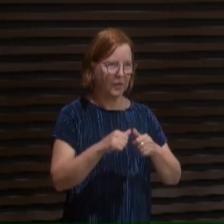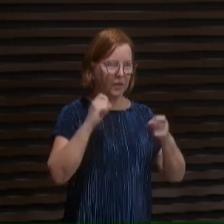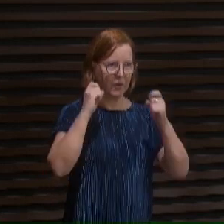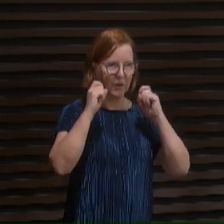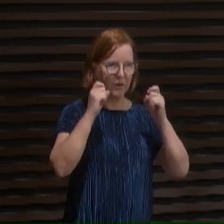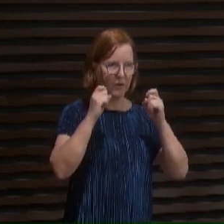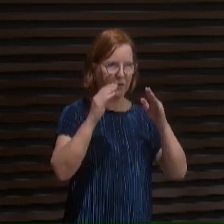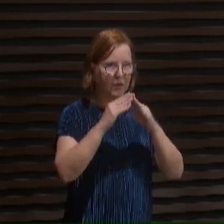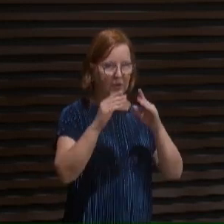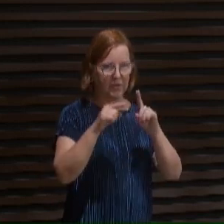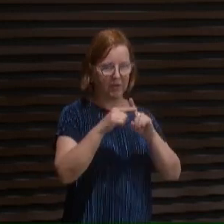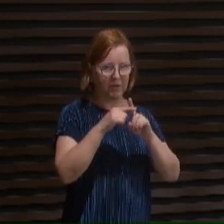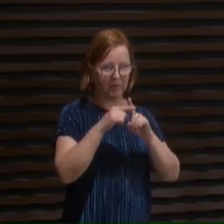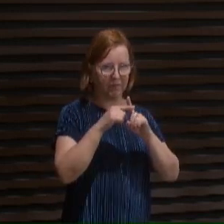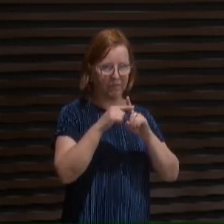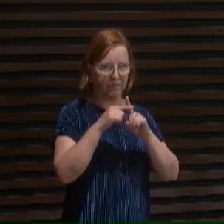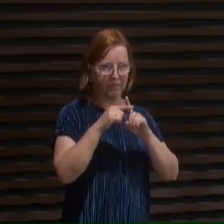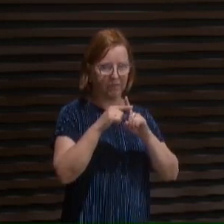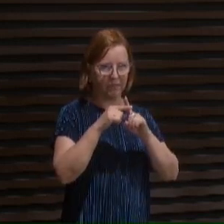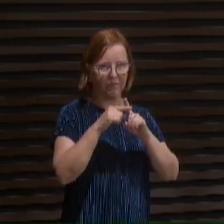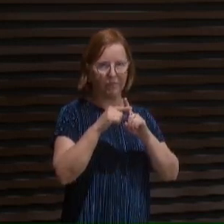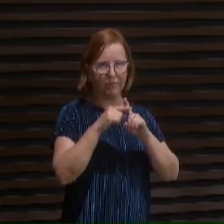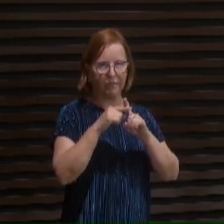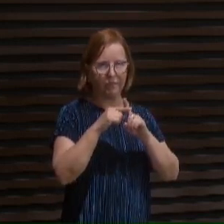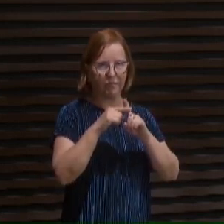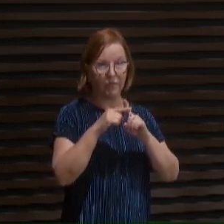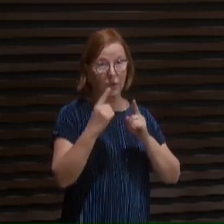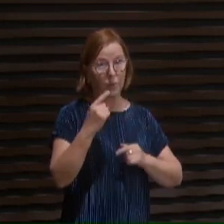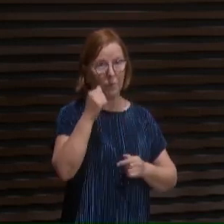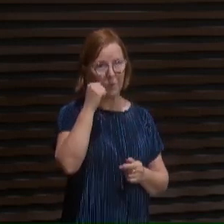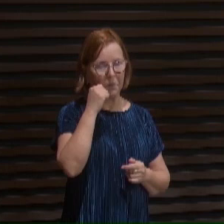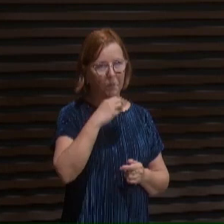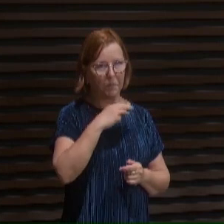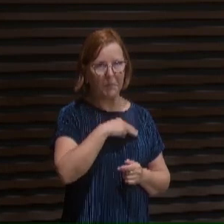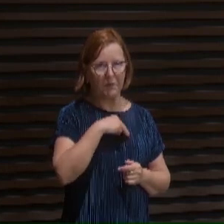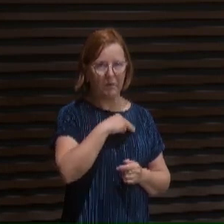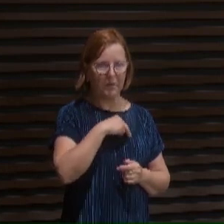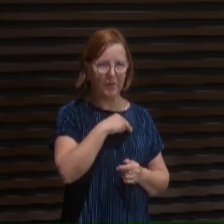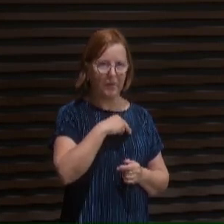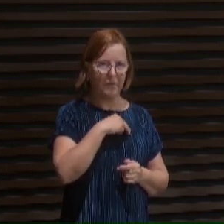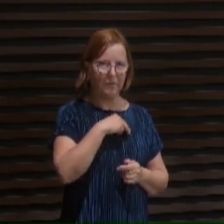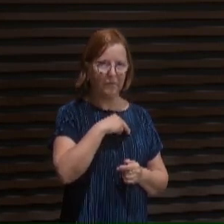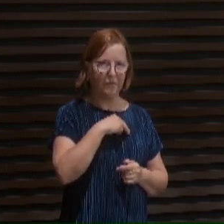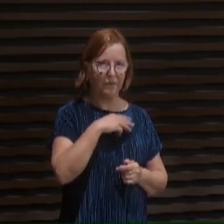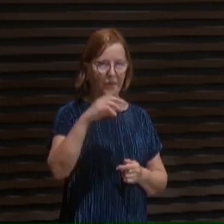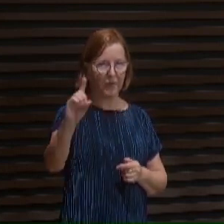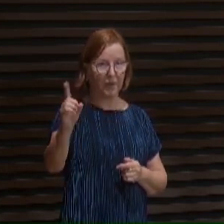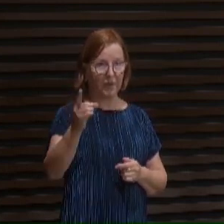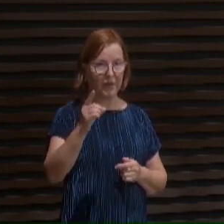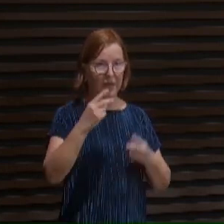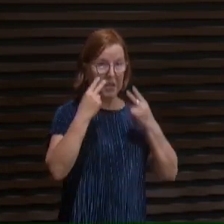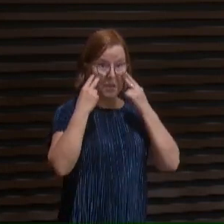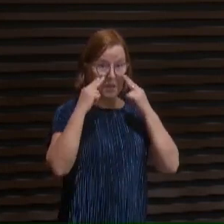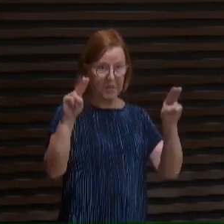numa igreja, e uma missionária veio dar testemunho